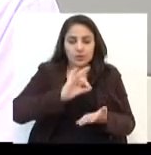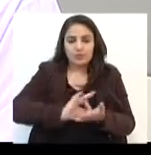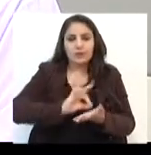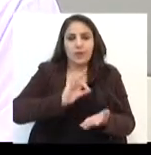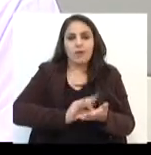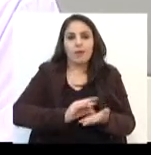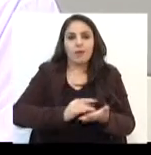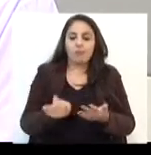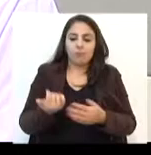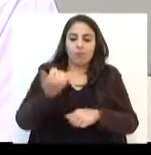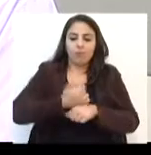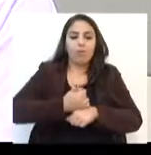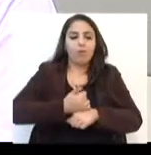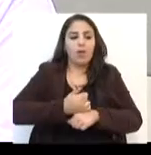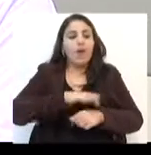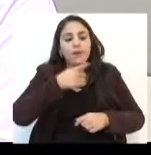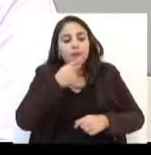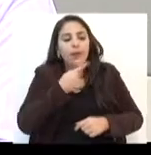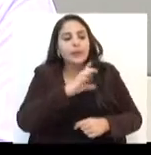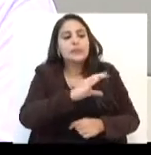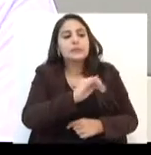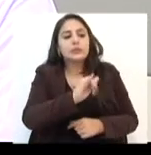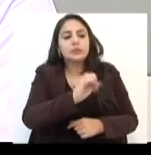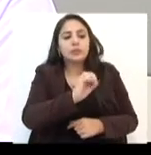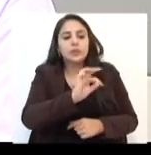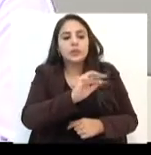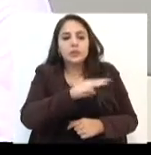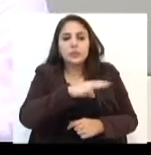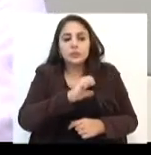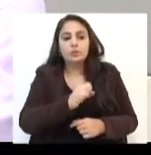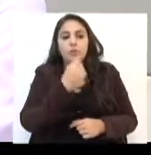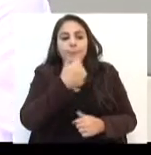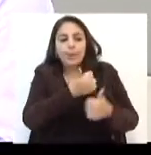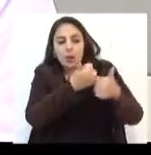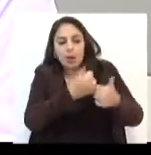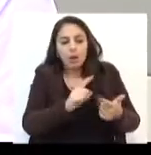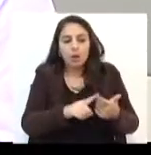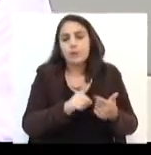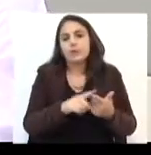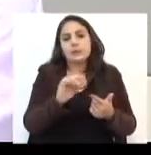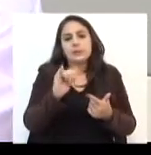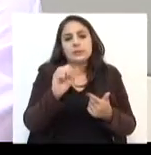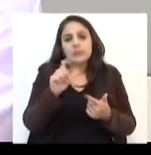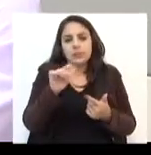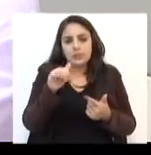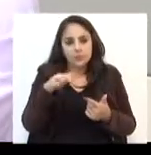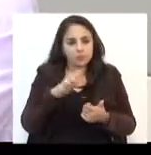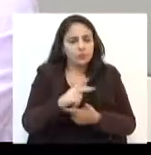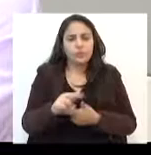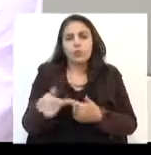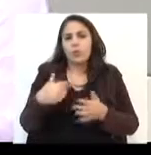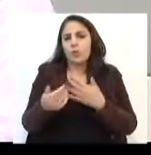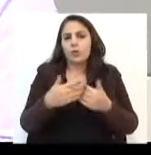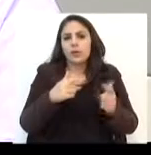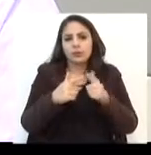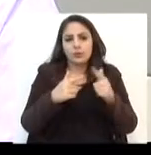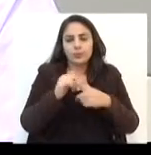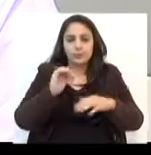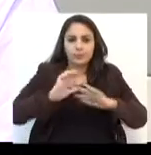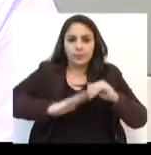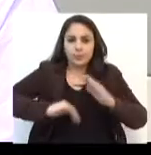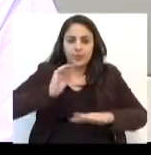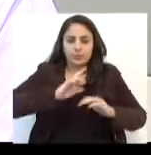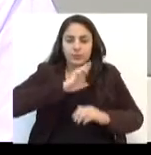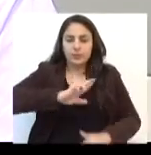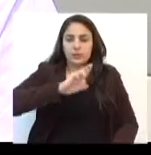institucional, se colocar a favor do cristianismo, né, do islamismo, ou até mesmo desenvolver outros tipos de práticas